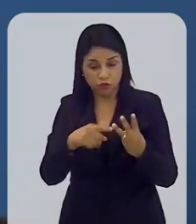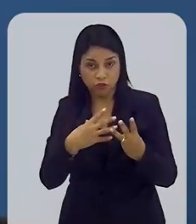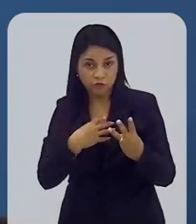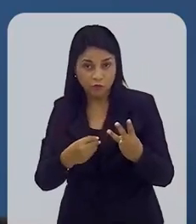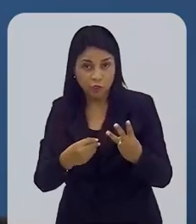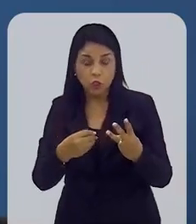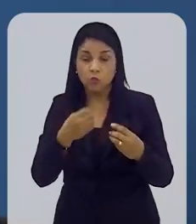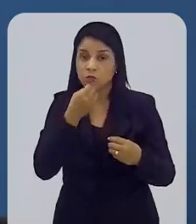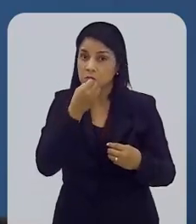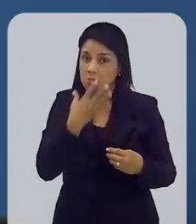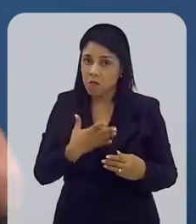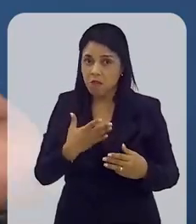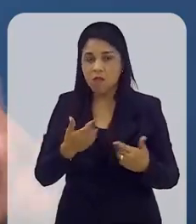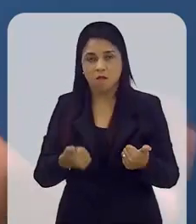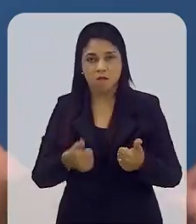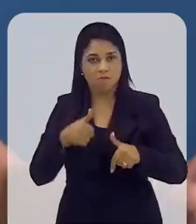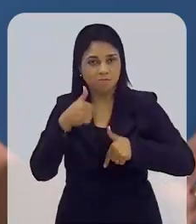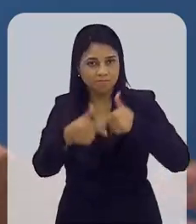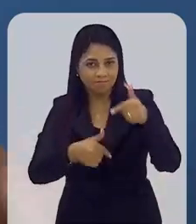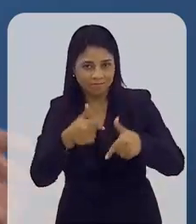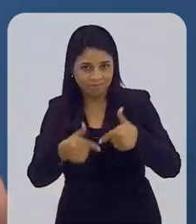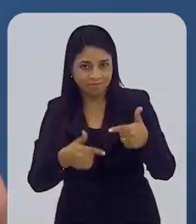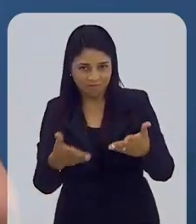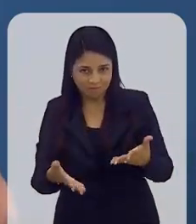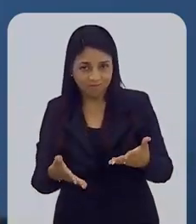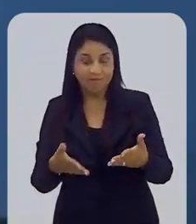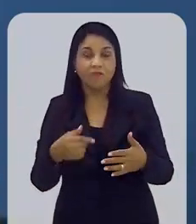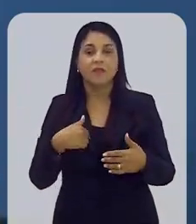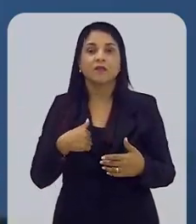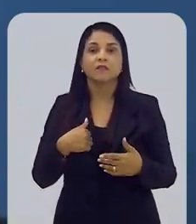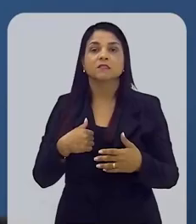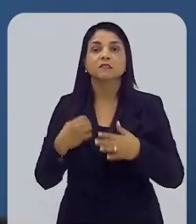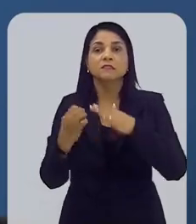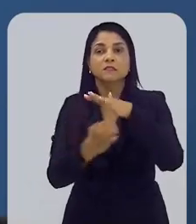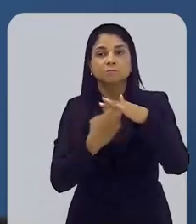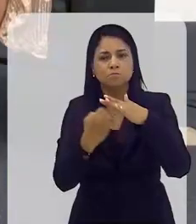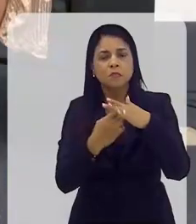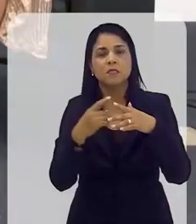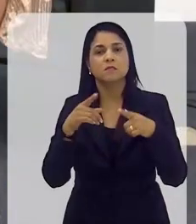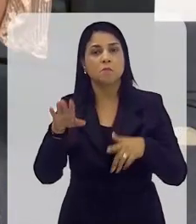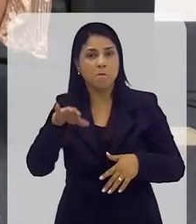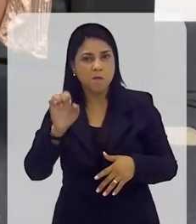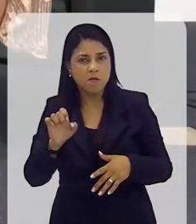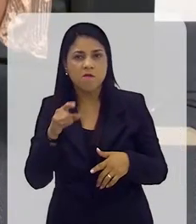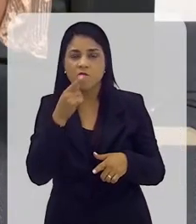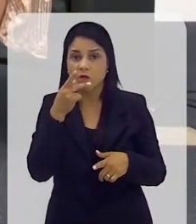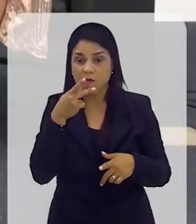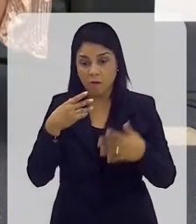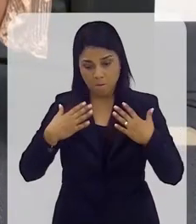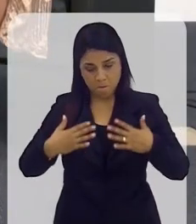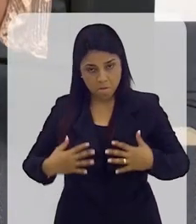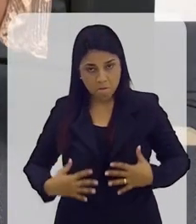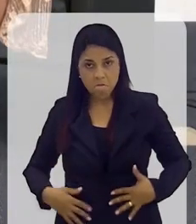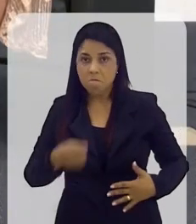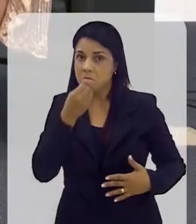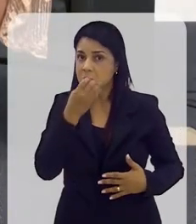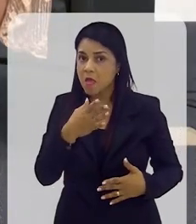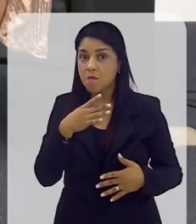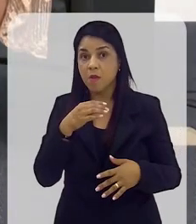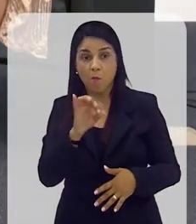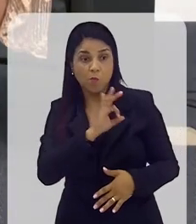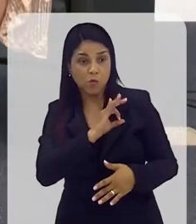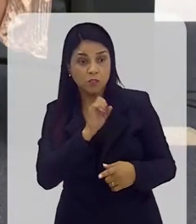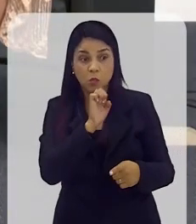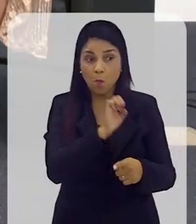que andar bem vestidinha, que a maioria de mães pretas fala a mesma coisa. Tem que andar bem vestidinha, porque se para a polícia